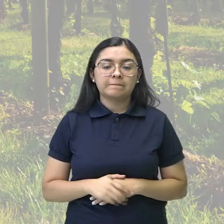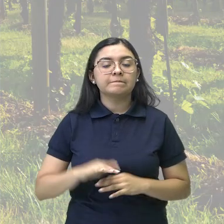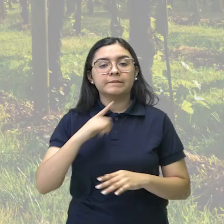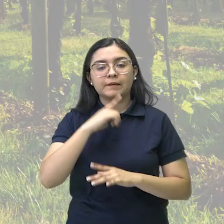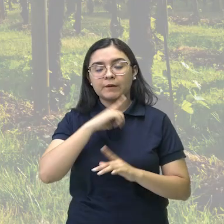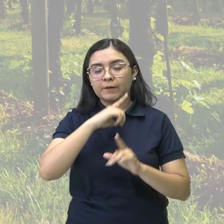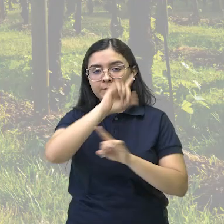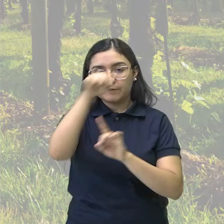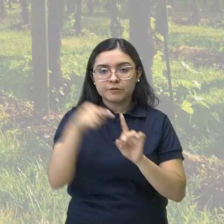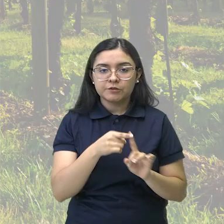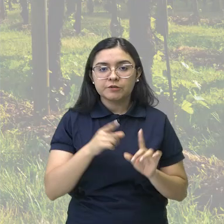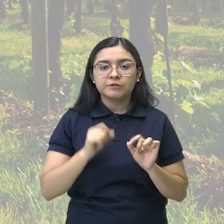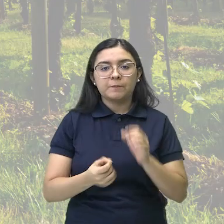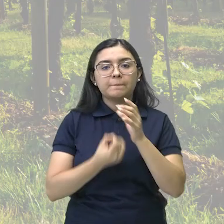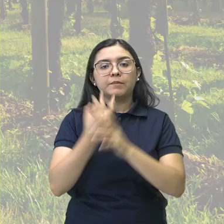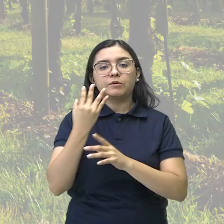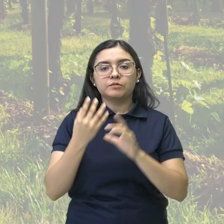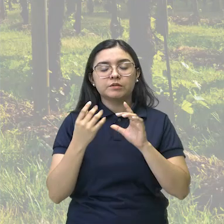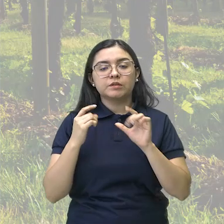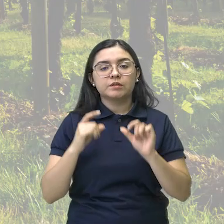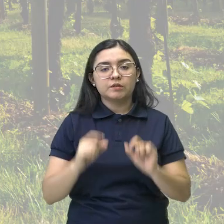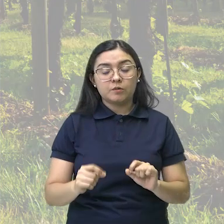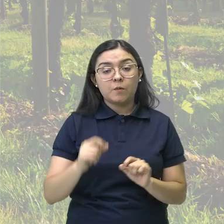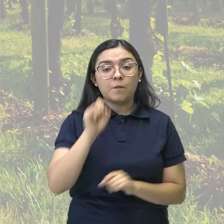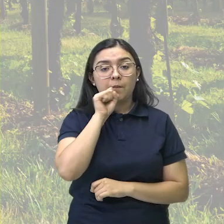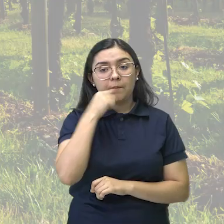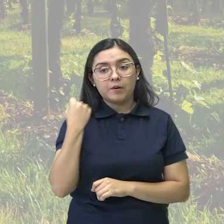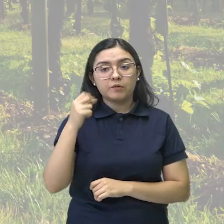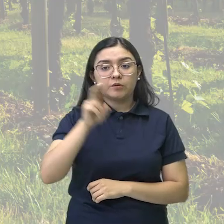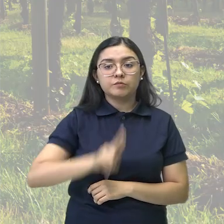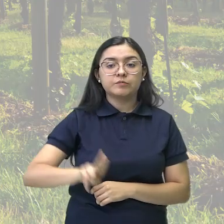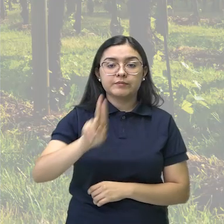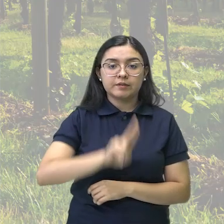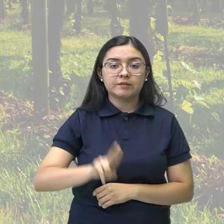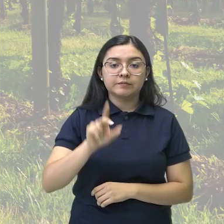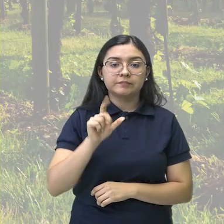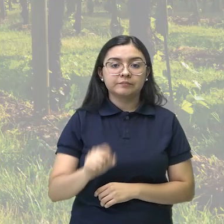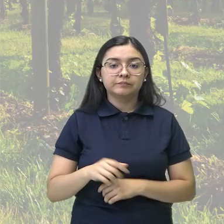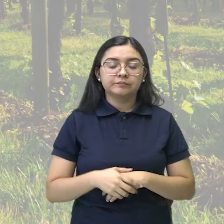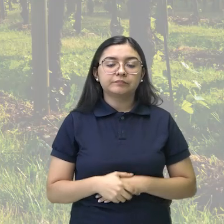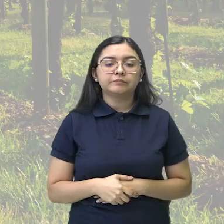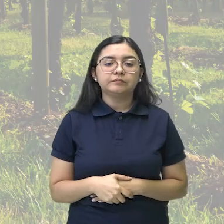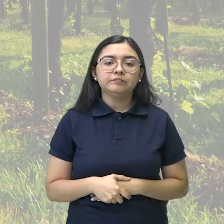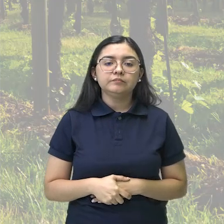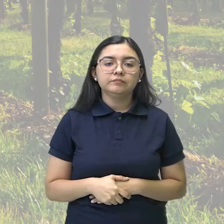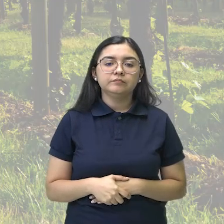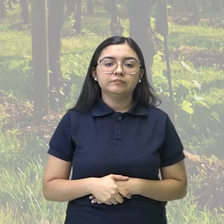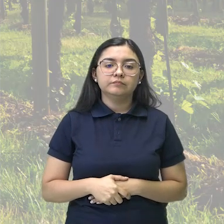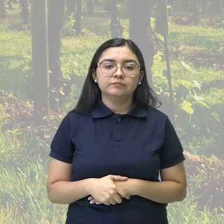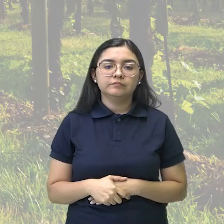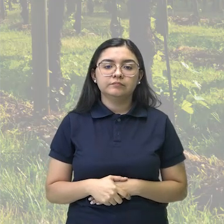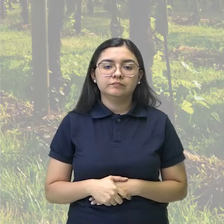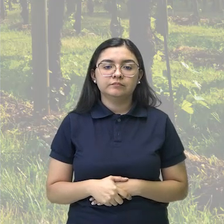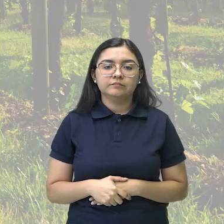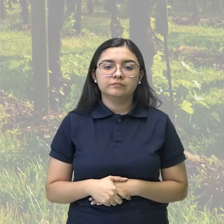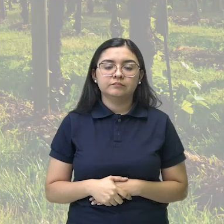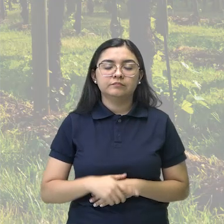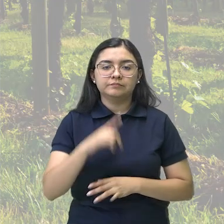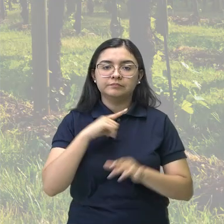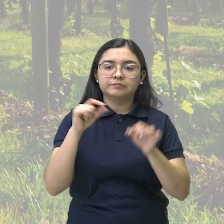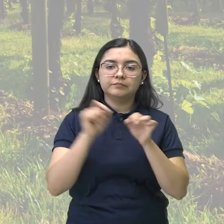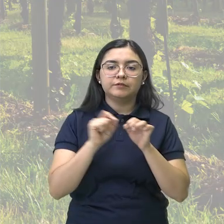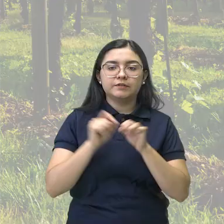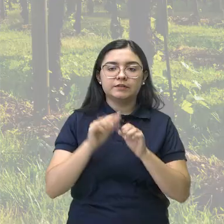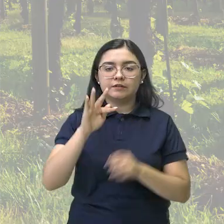como objetivo produzir o pão e é utilizada aí a Saccharomyces cerevisiae para fazer